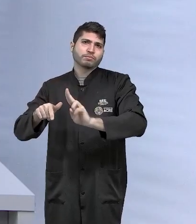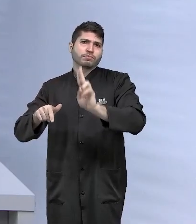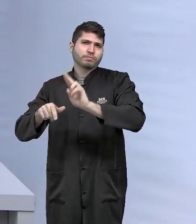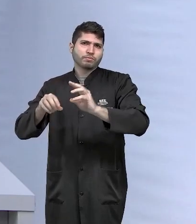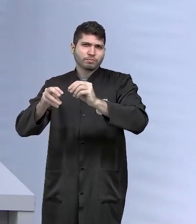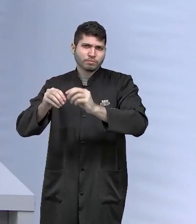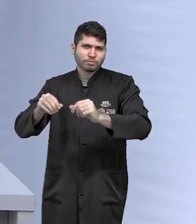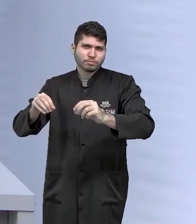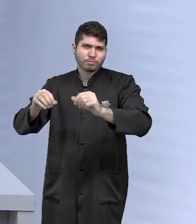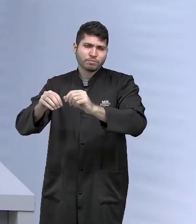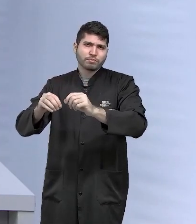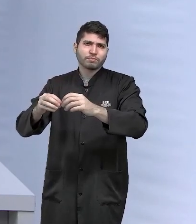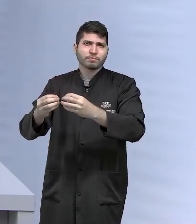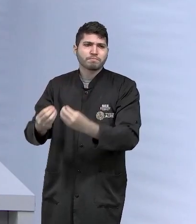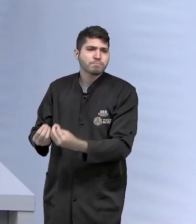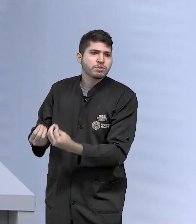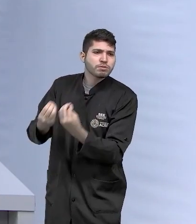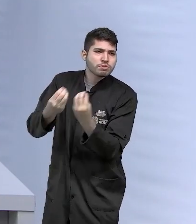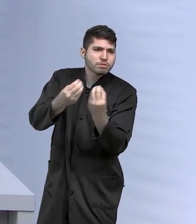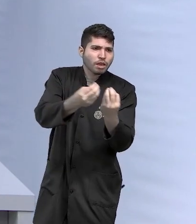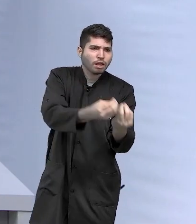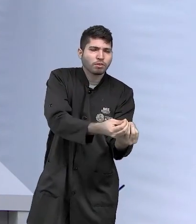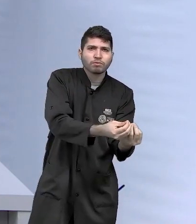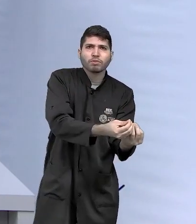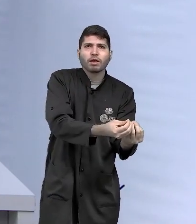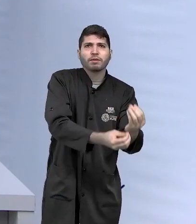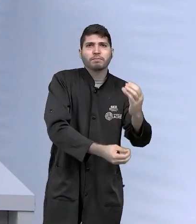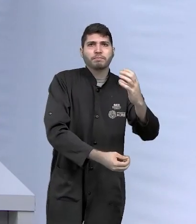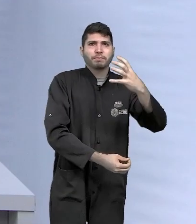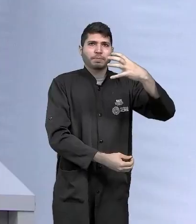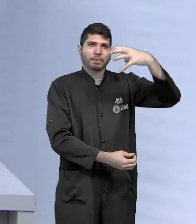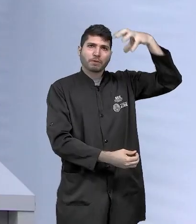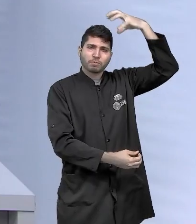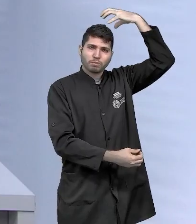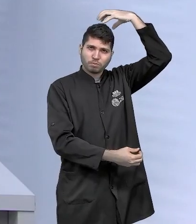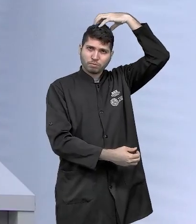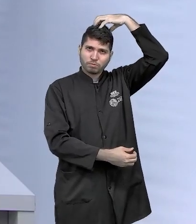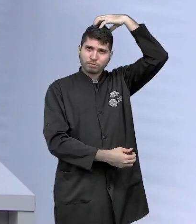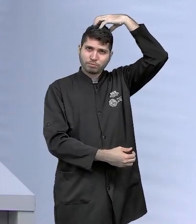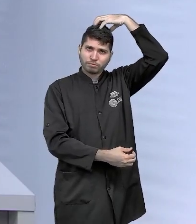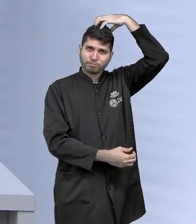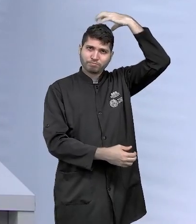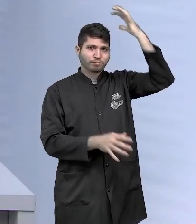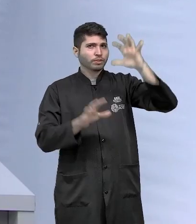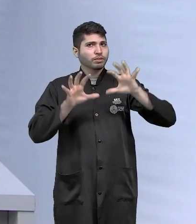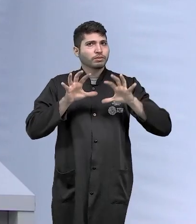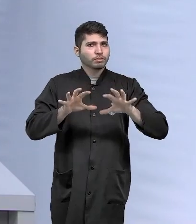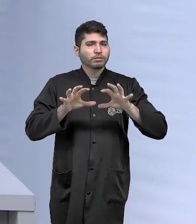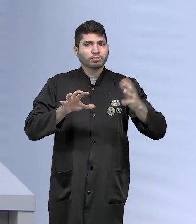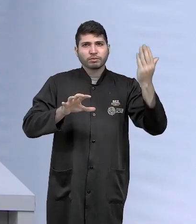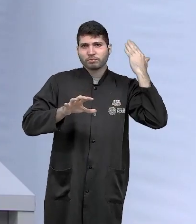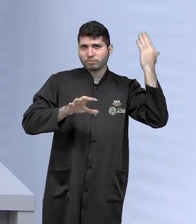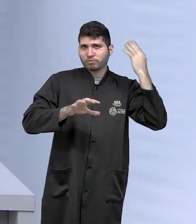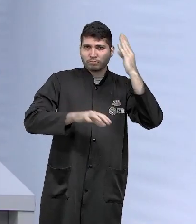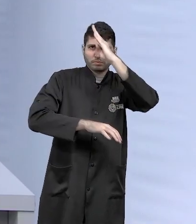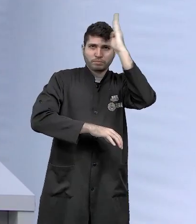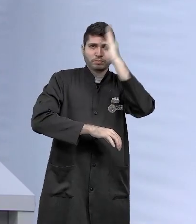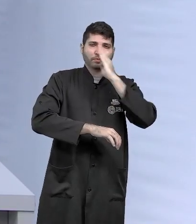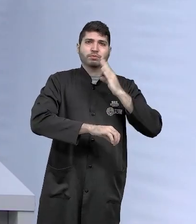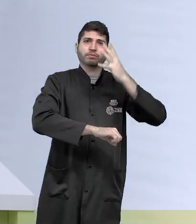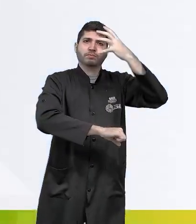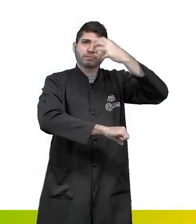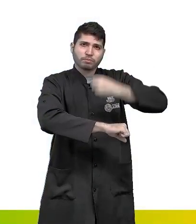é mandado para a coroa. Assim era o tratamento da terra durante o Brasil colônia. Continuando o nosso